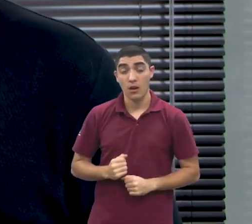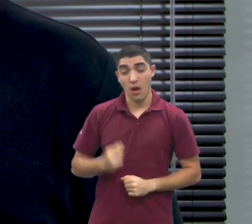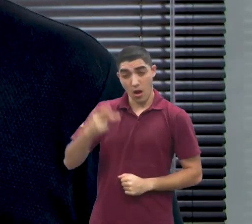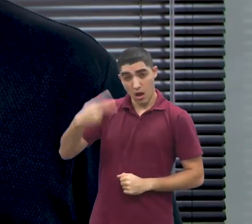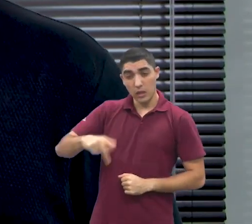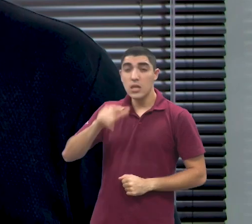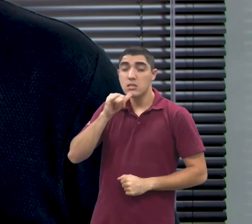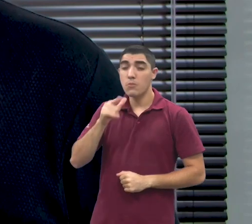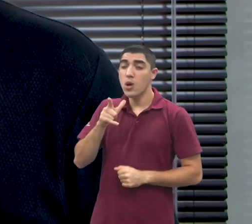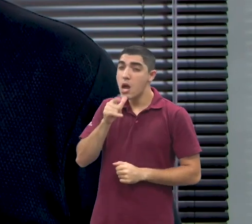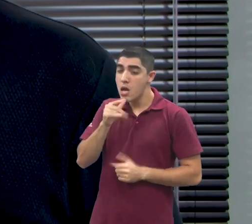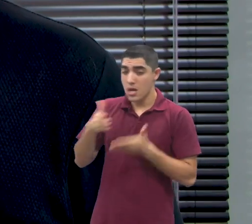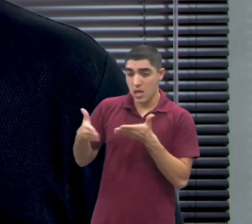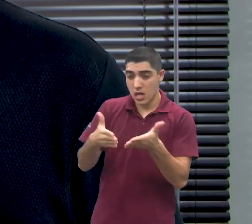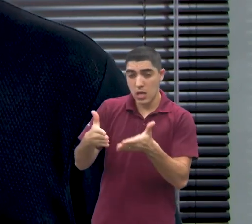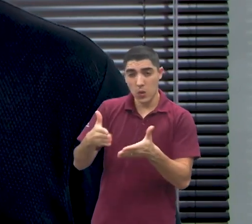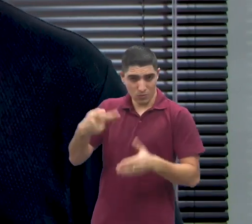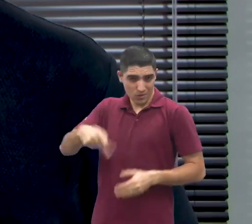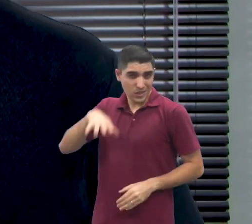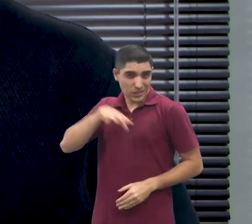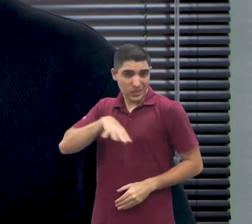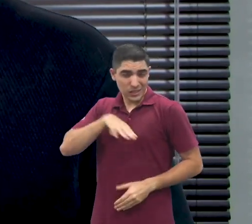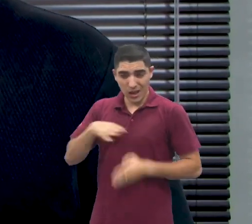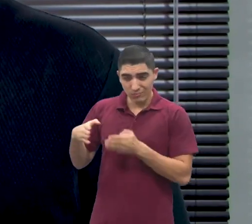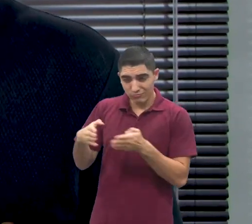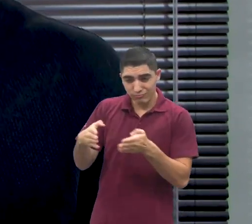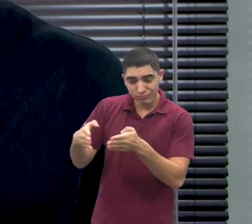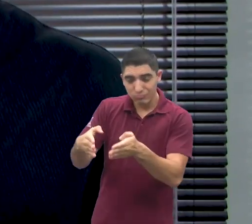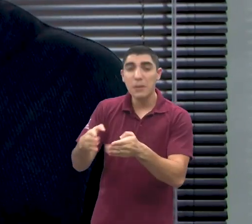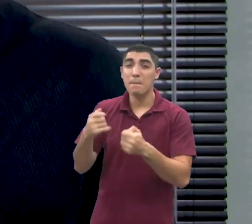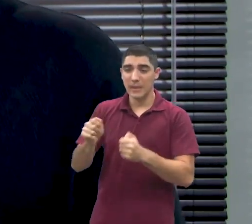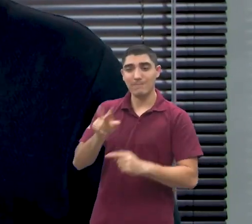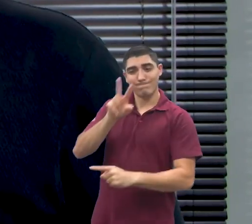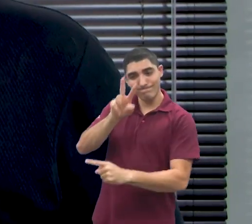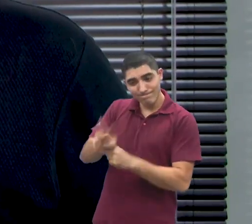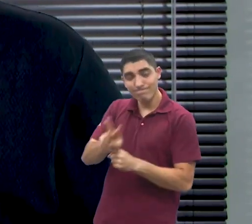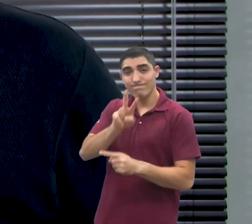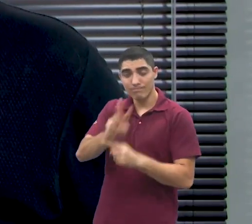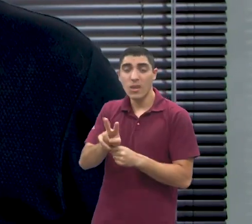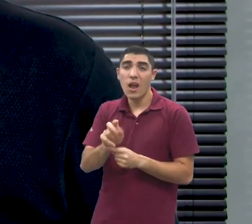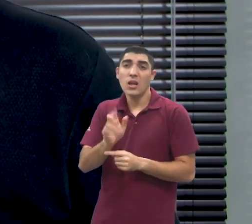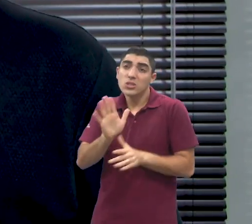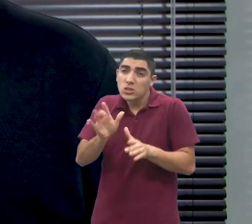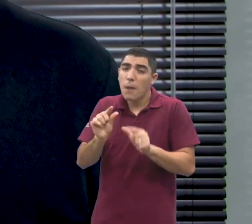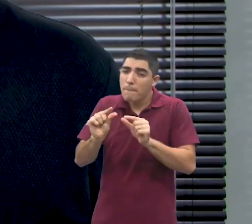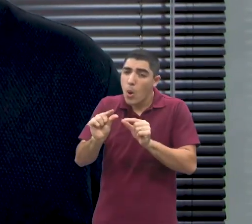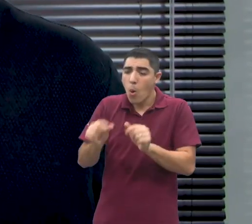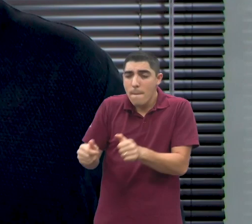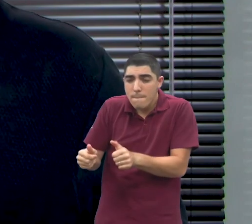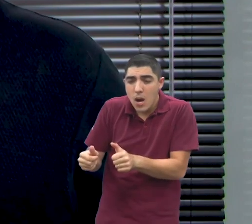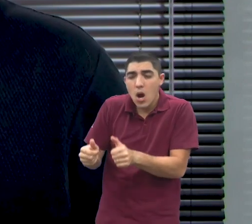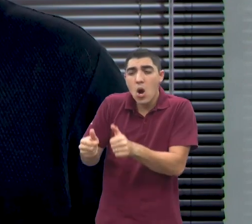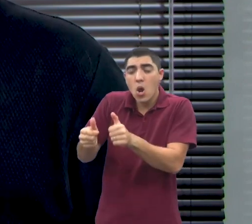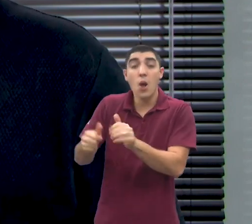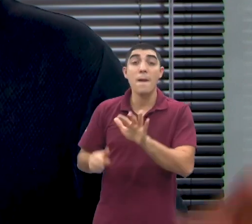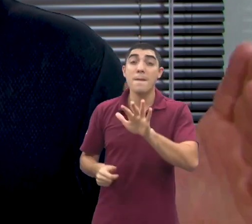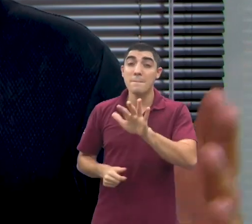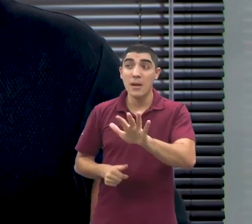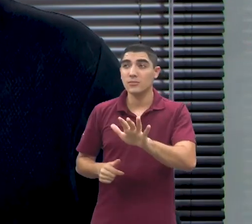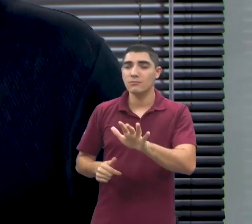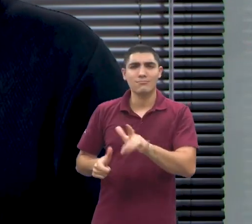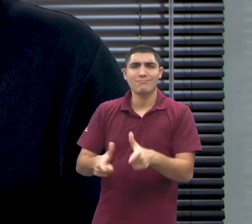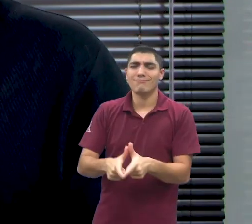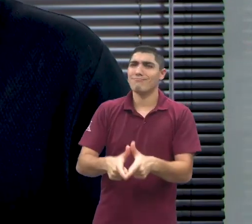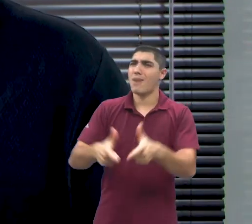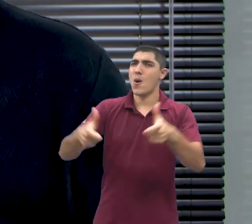qualidade ambiental dos rios urbanos, né, que vem ao longo do tempo com alguma melhoria, mas praticamente todos